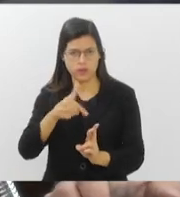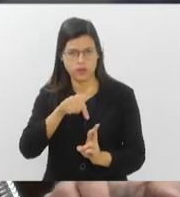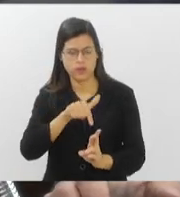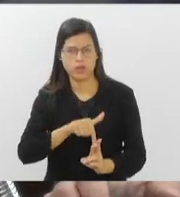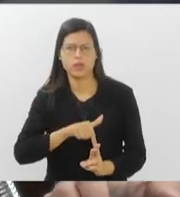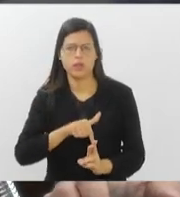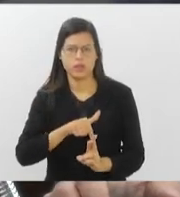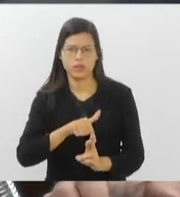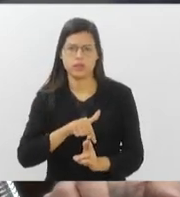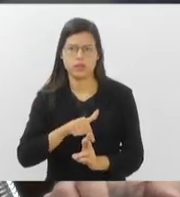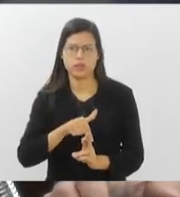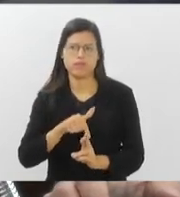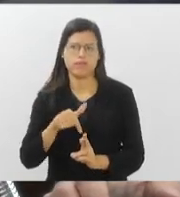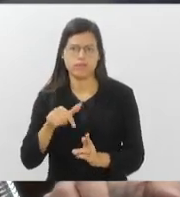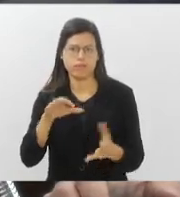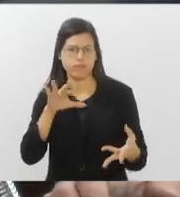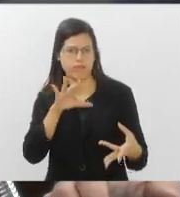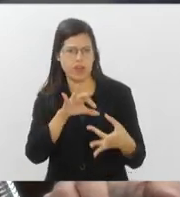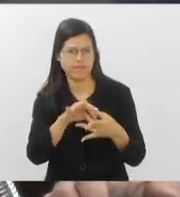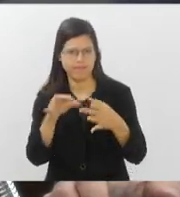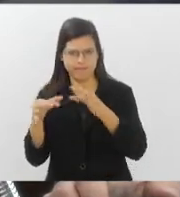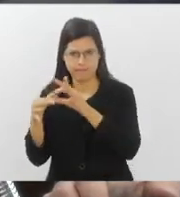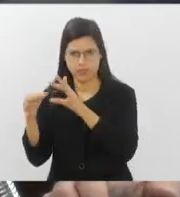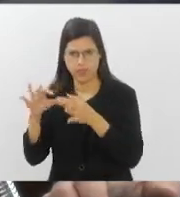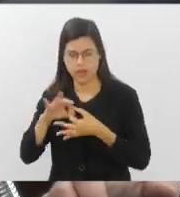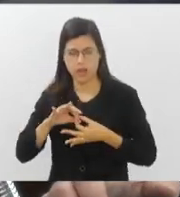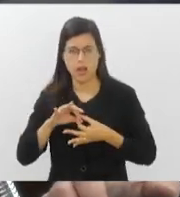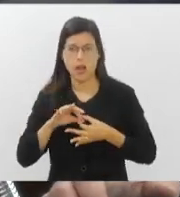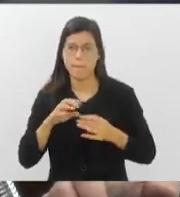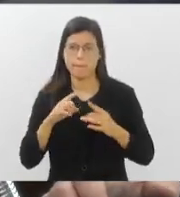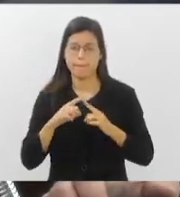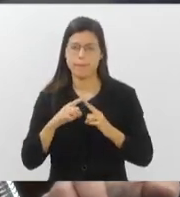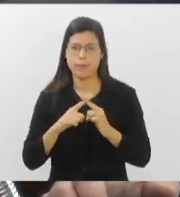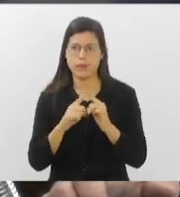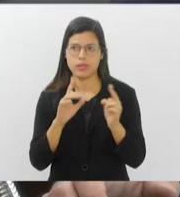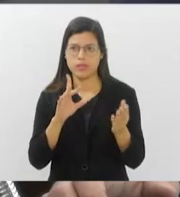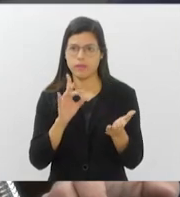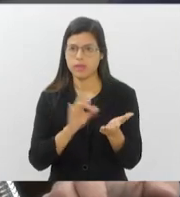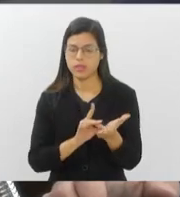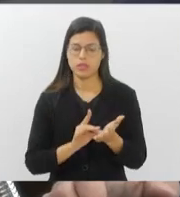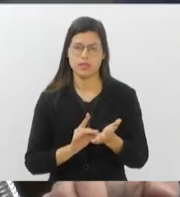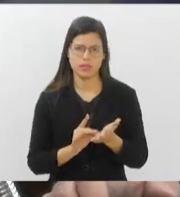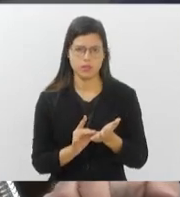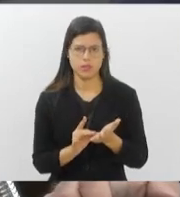base integradora disso tudo, né? E que, na realidade,